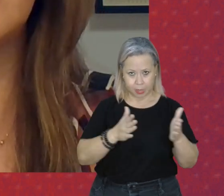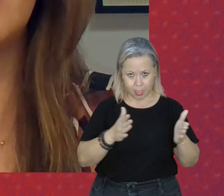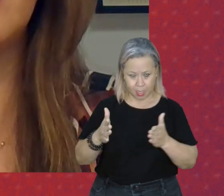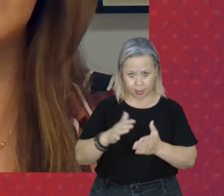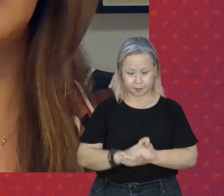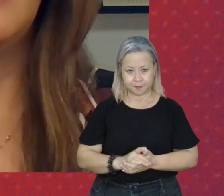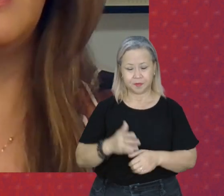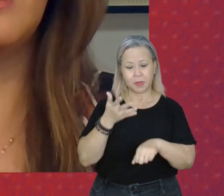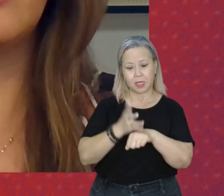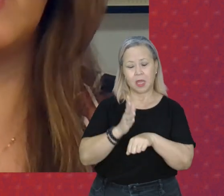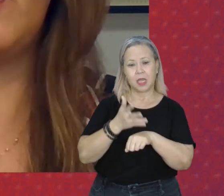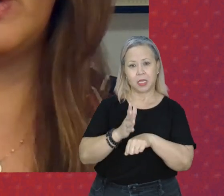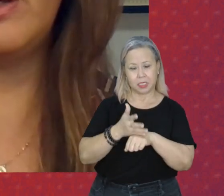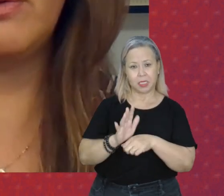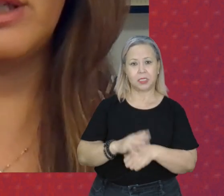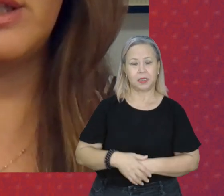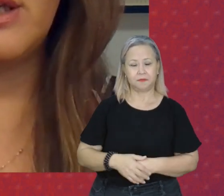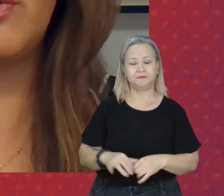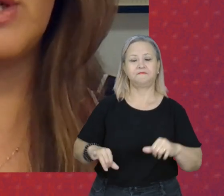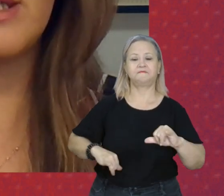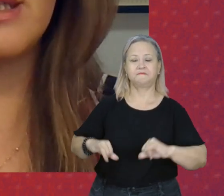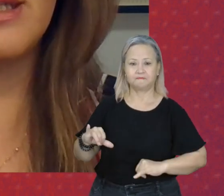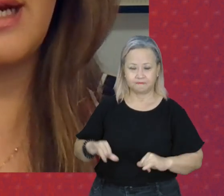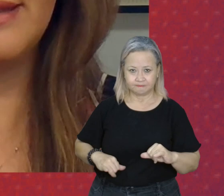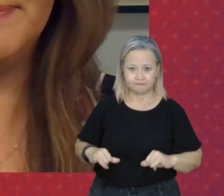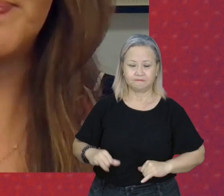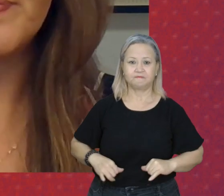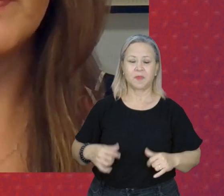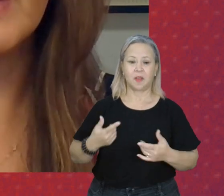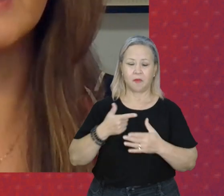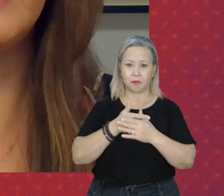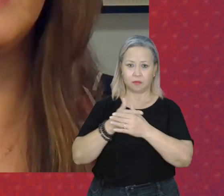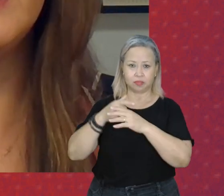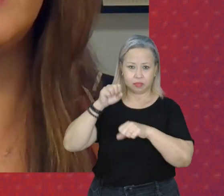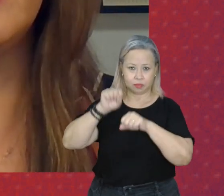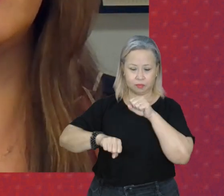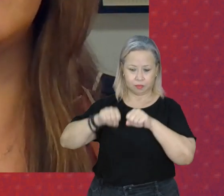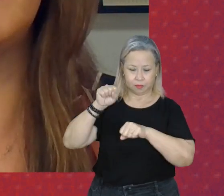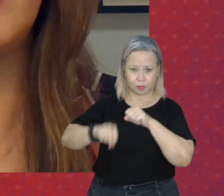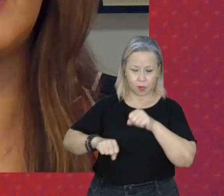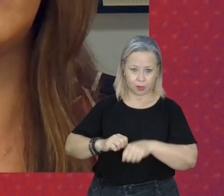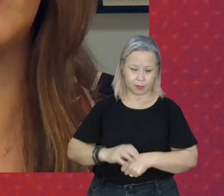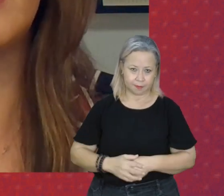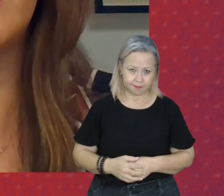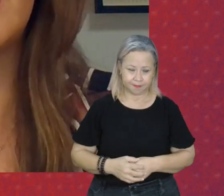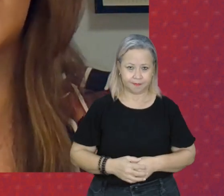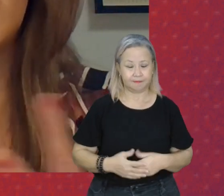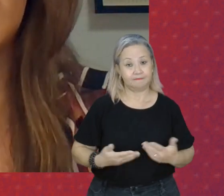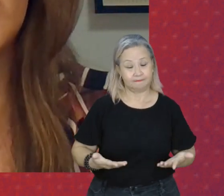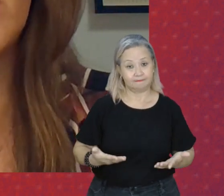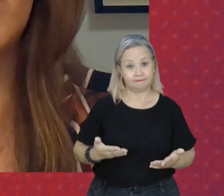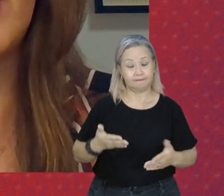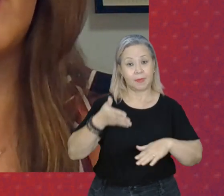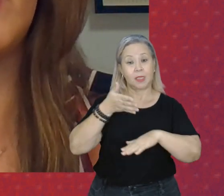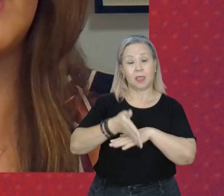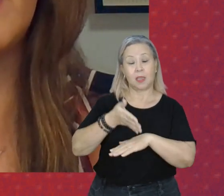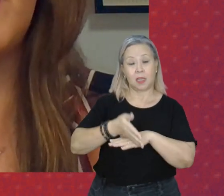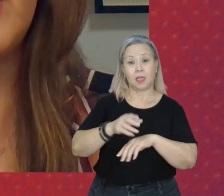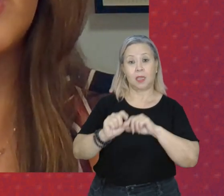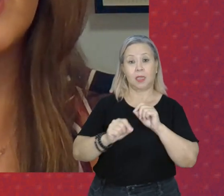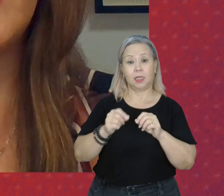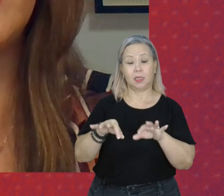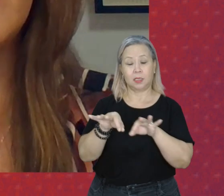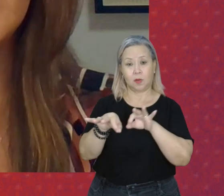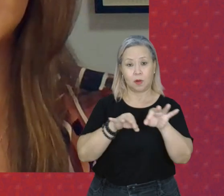a exercê-lo, ela foi assassinada. E dentro dessa construção do que era